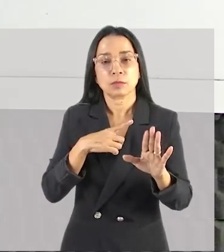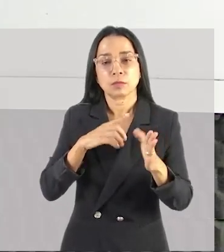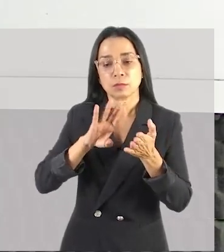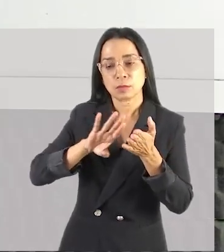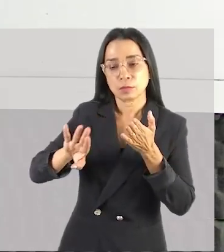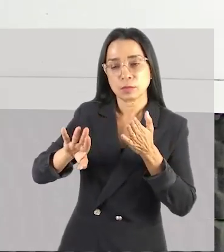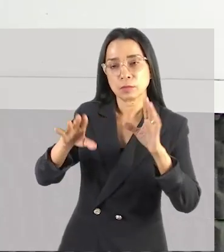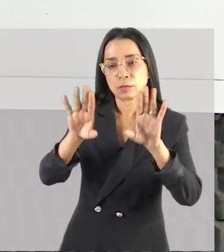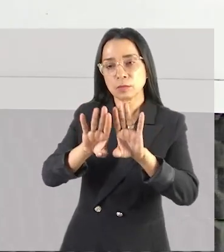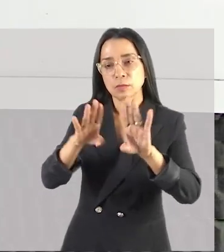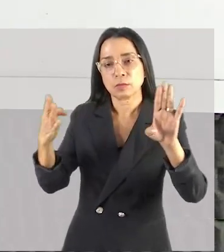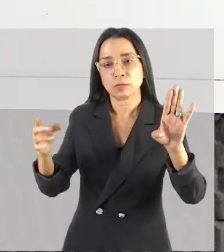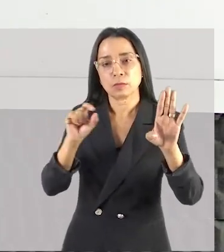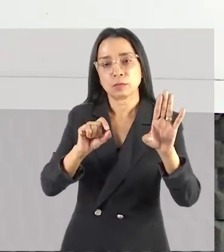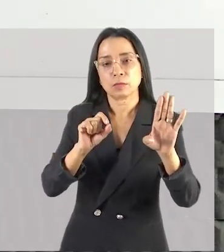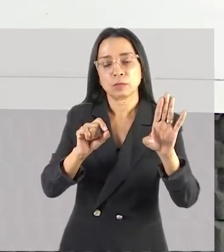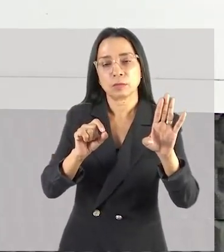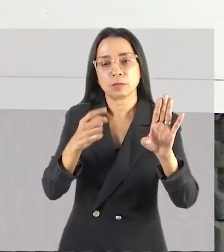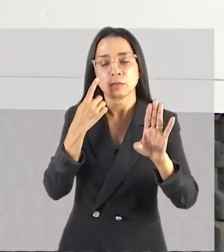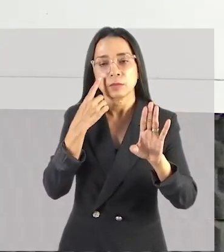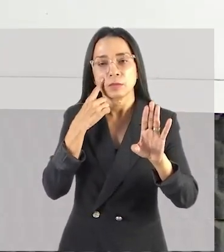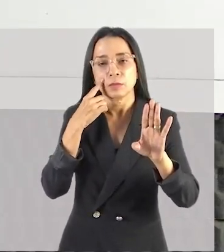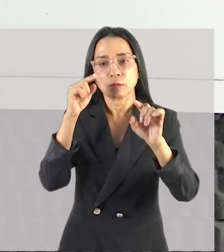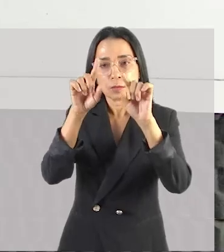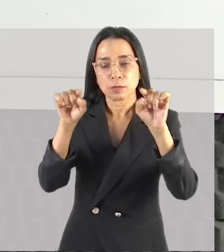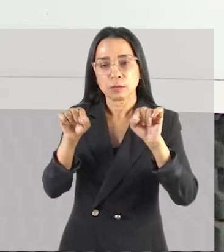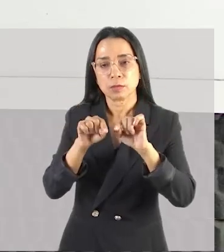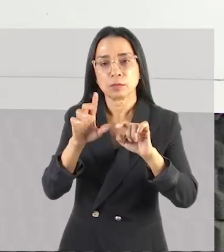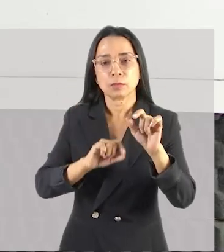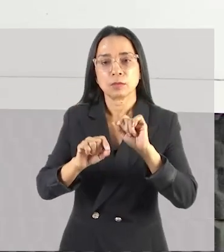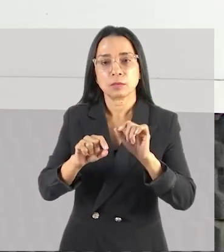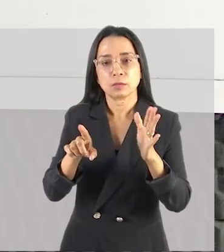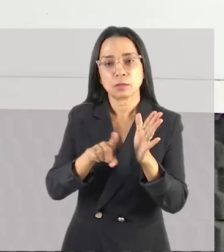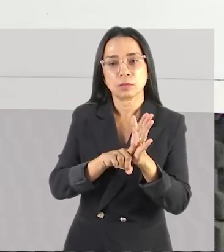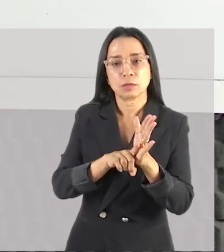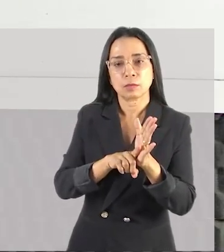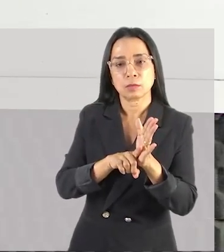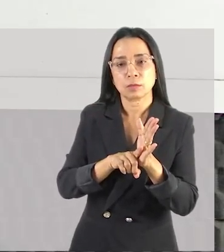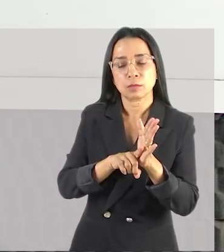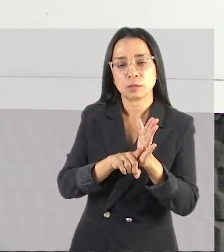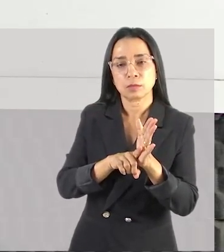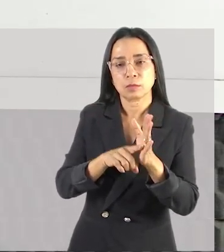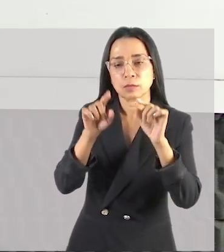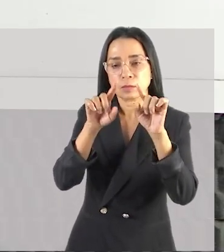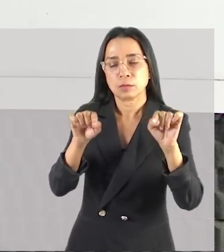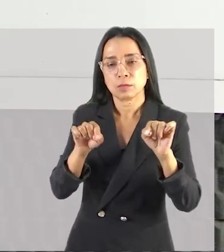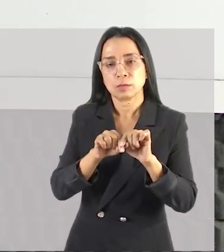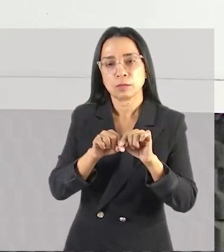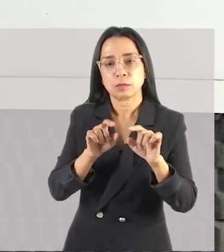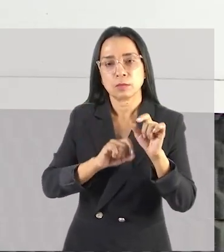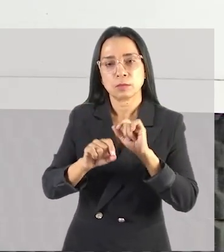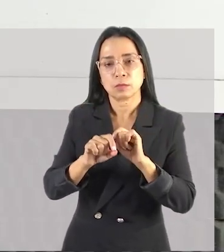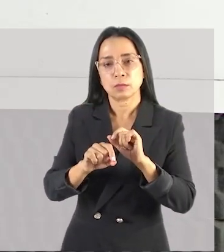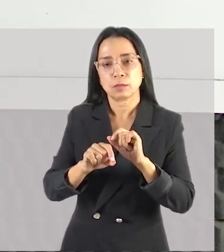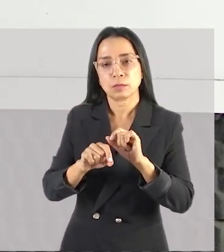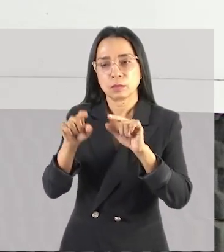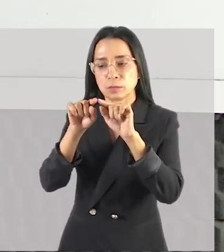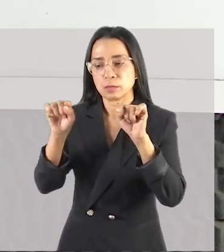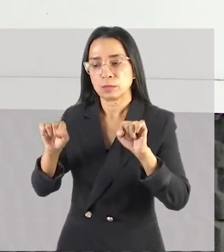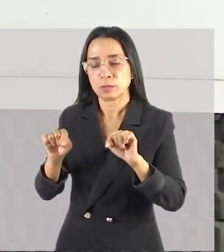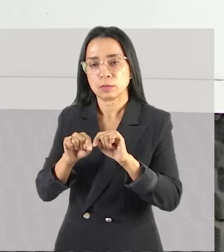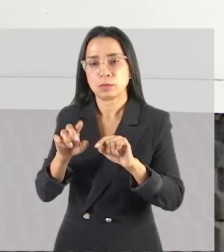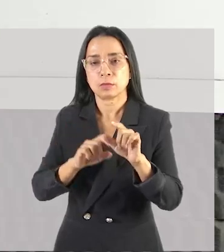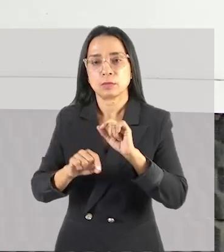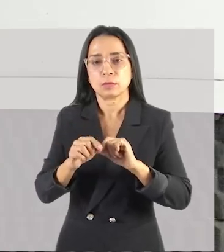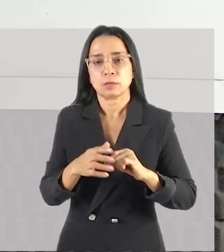retirar a porta. Então vai ser a área do triângulo menos a área do retângulo, né, que é